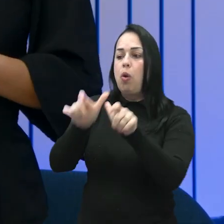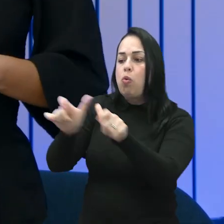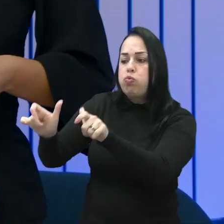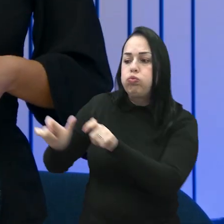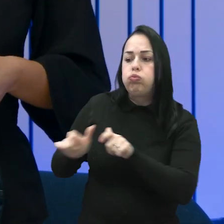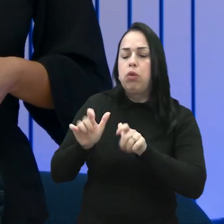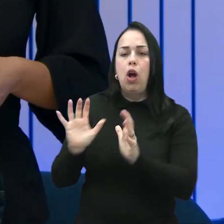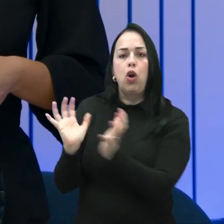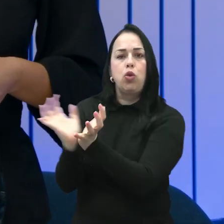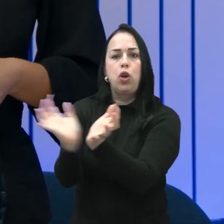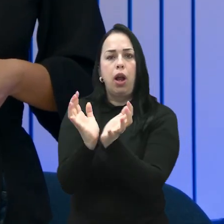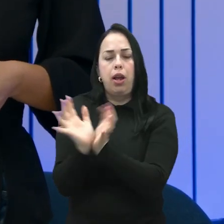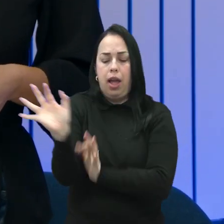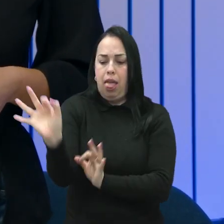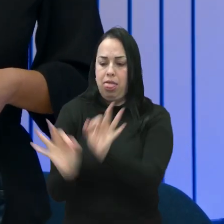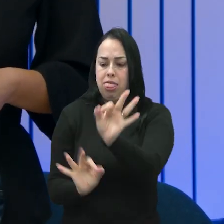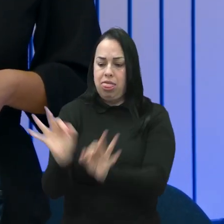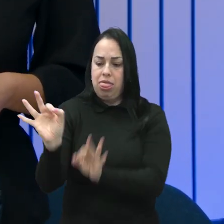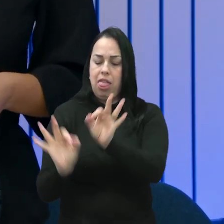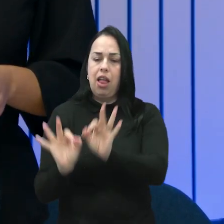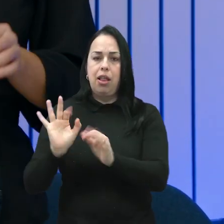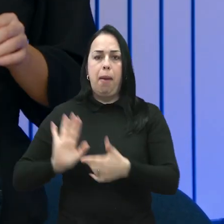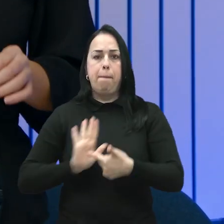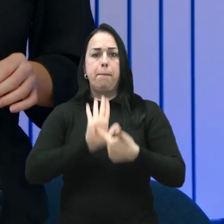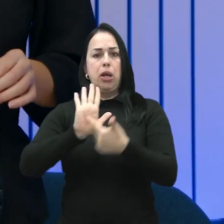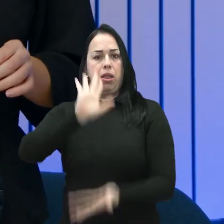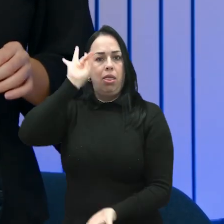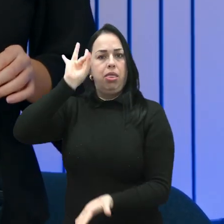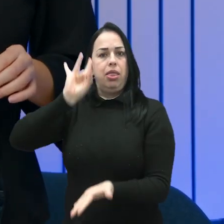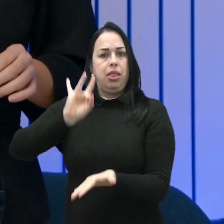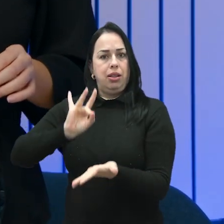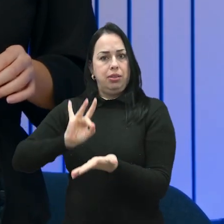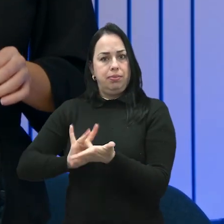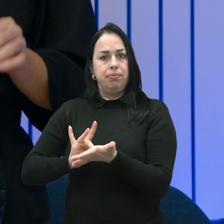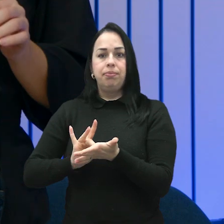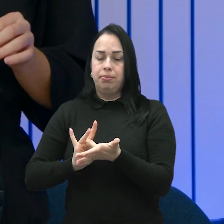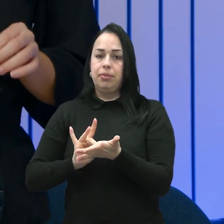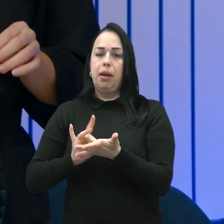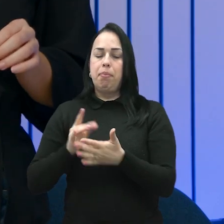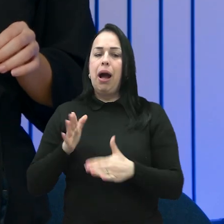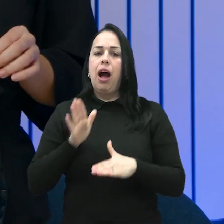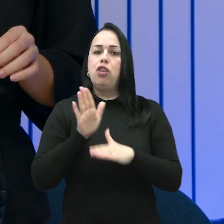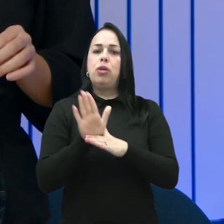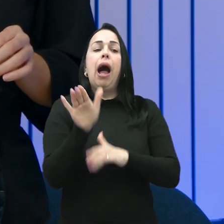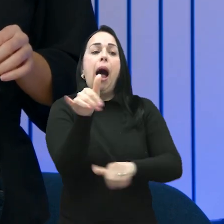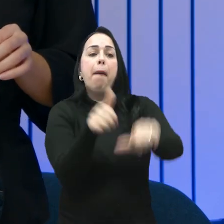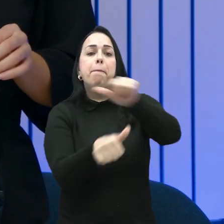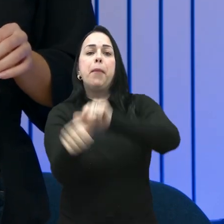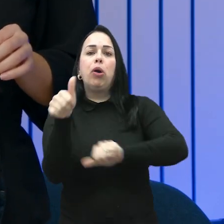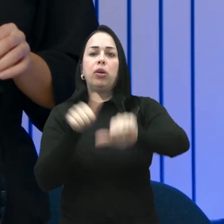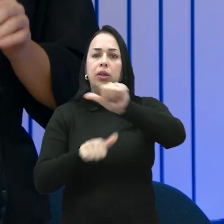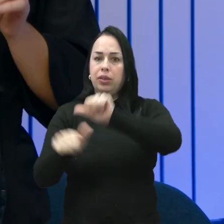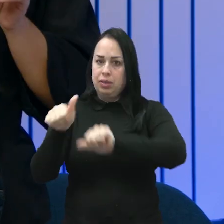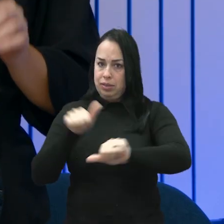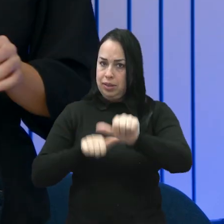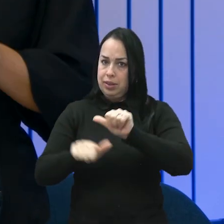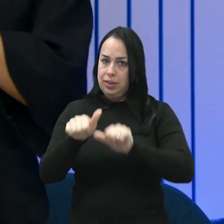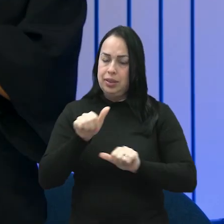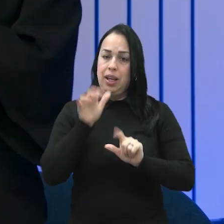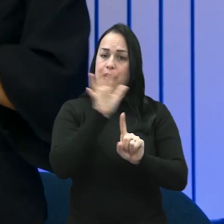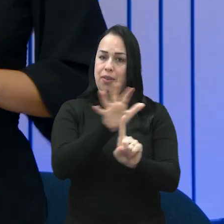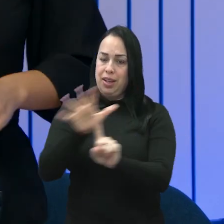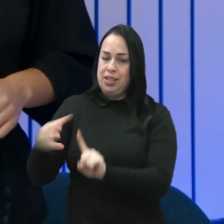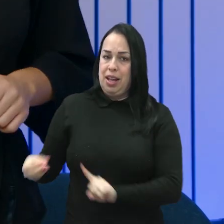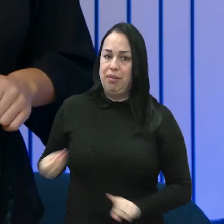outras frentes que garantem organização e transparência na hora de promover mudanças e fazer a diferença